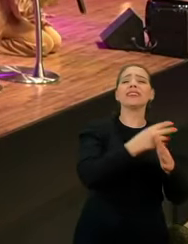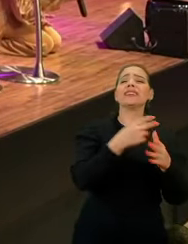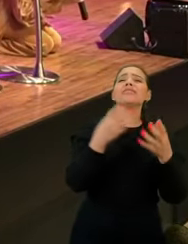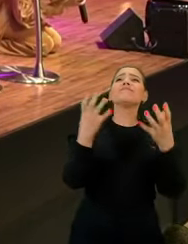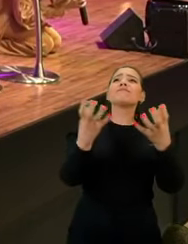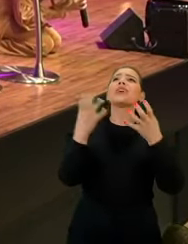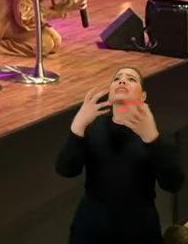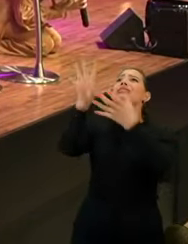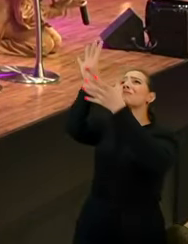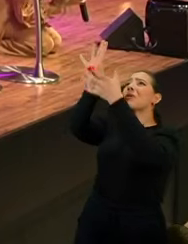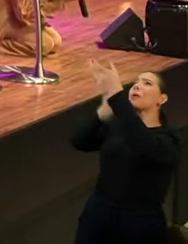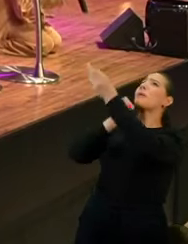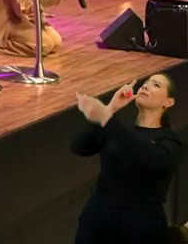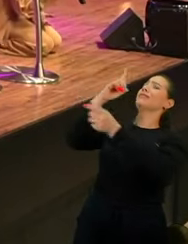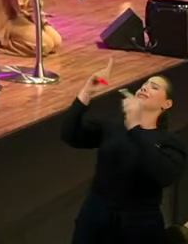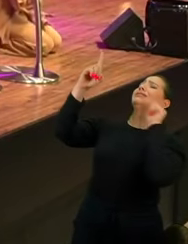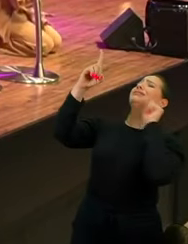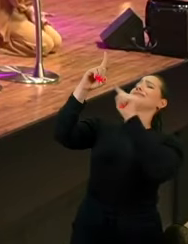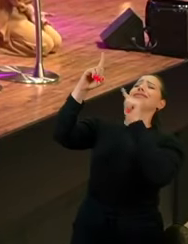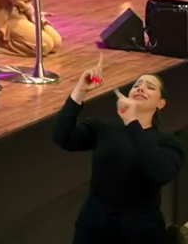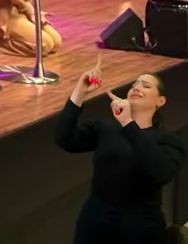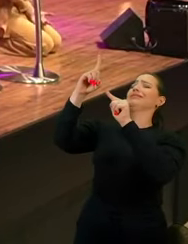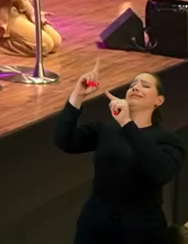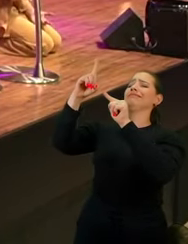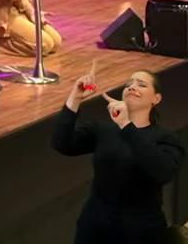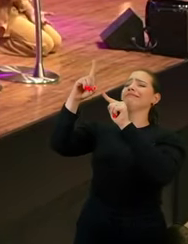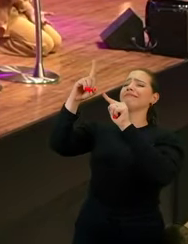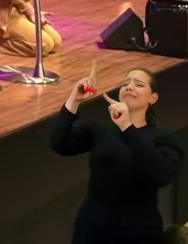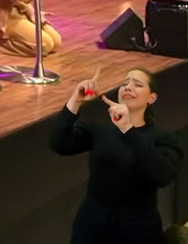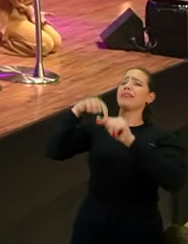Dobra-nos, dobra o nosso desejo, Deus, de aparecer.